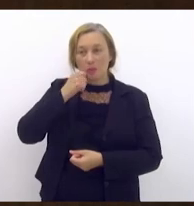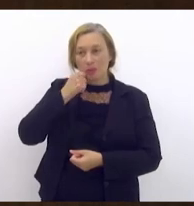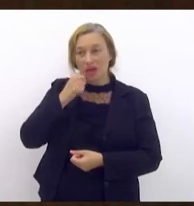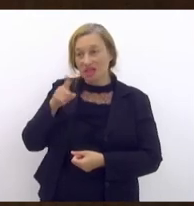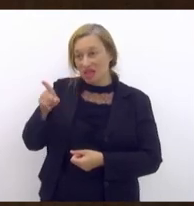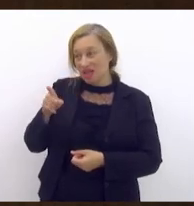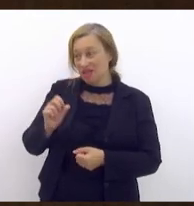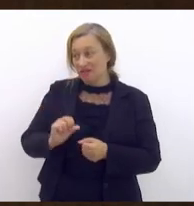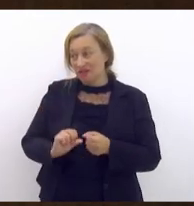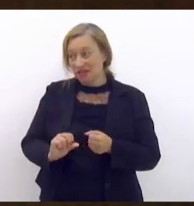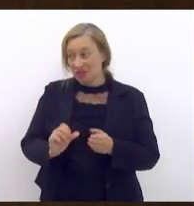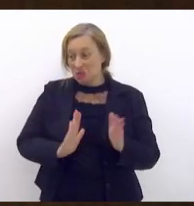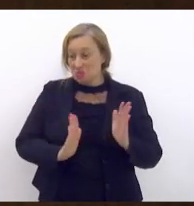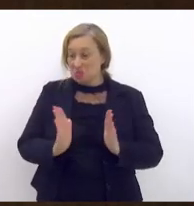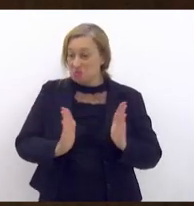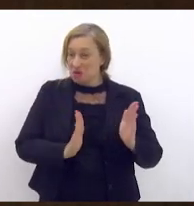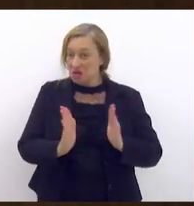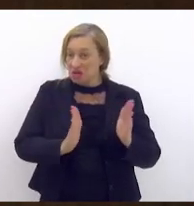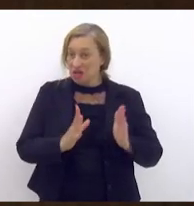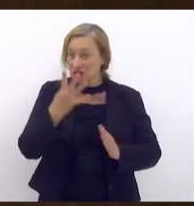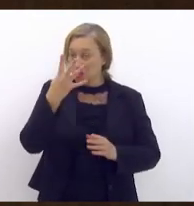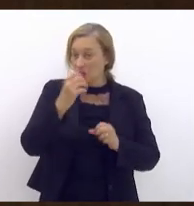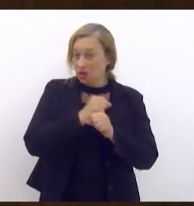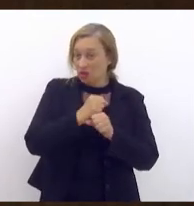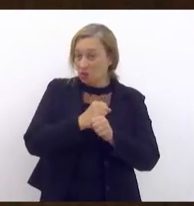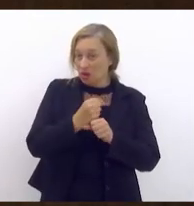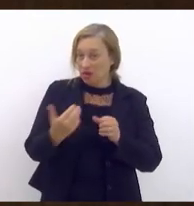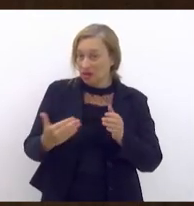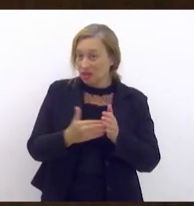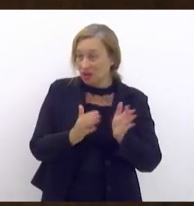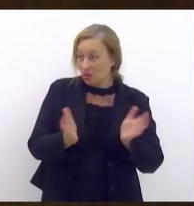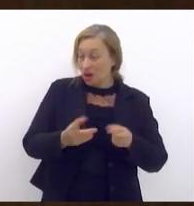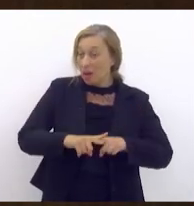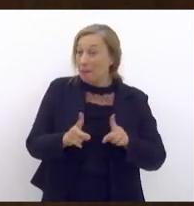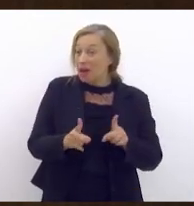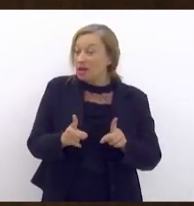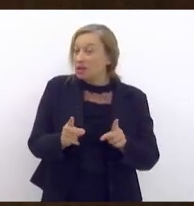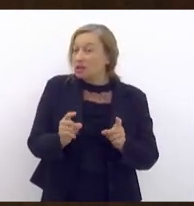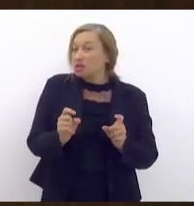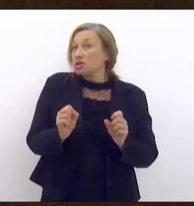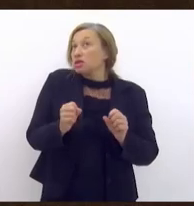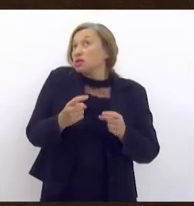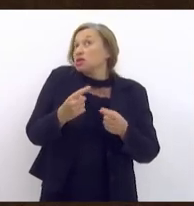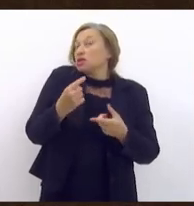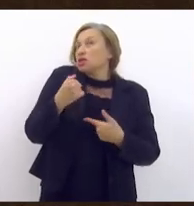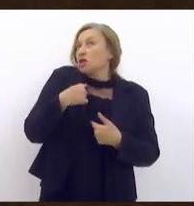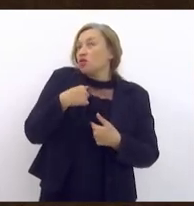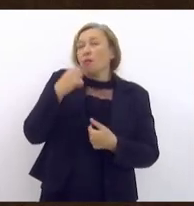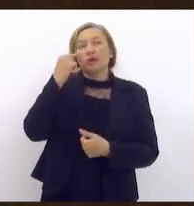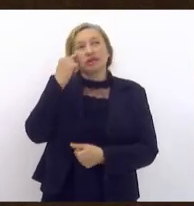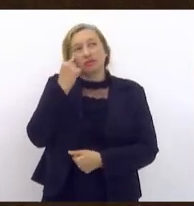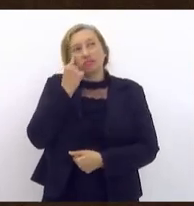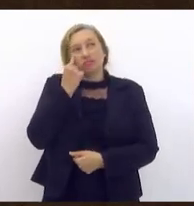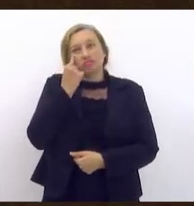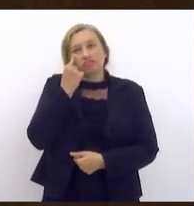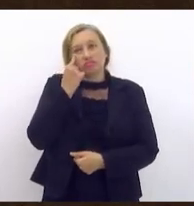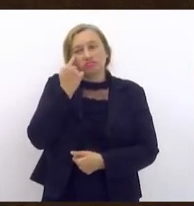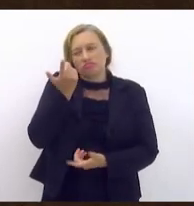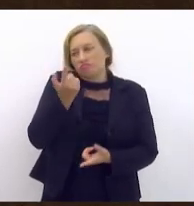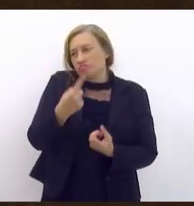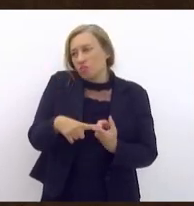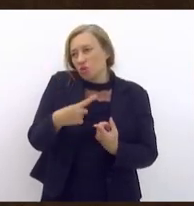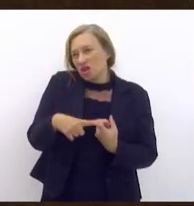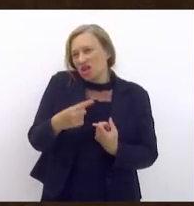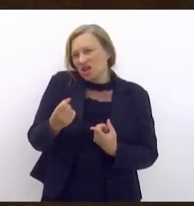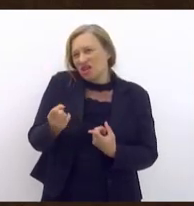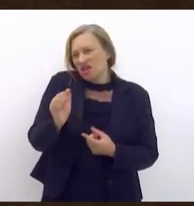fazendo um período aí de 4 anos para cá. Talvez seja porque, claro, a